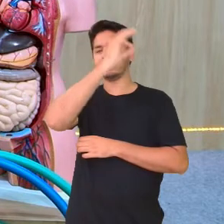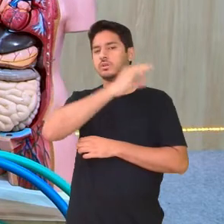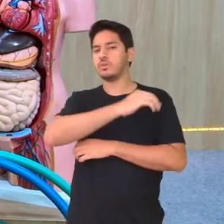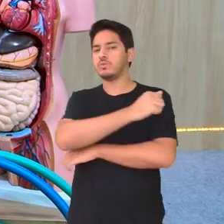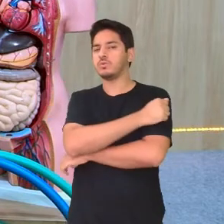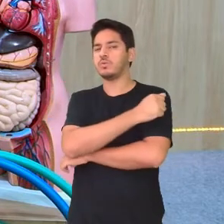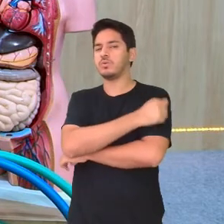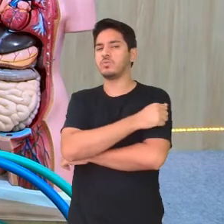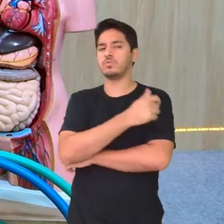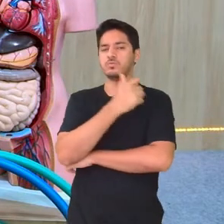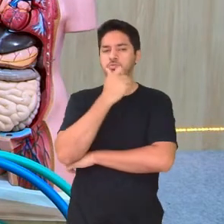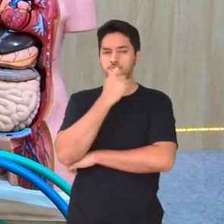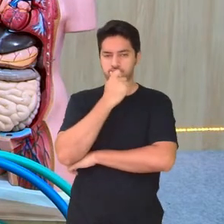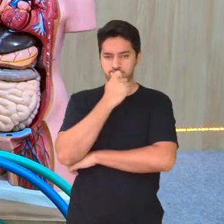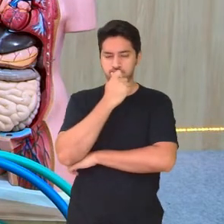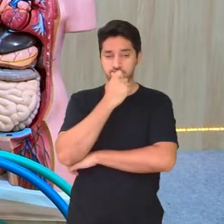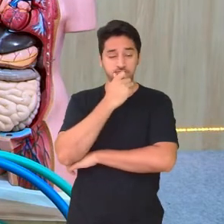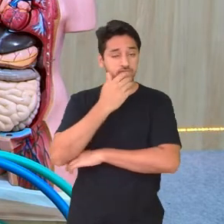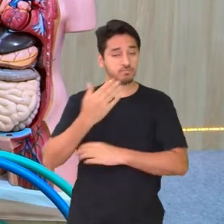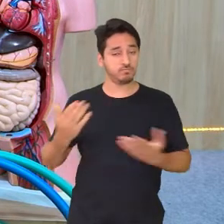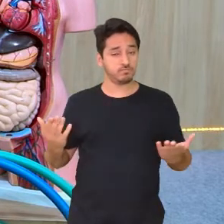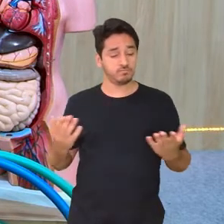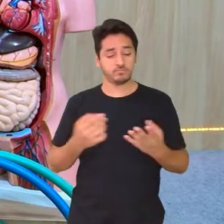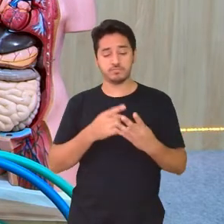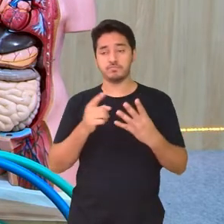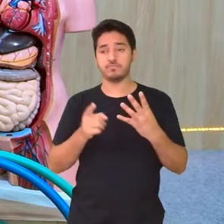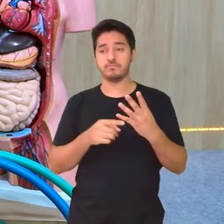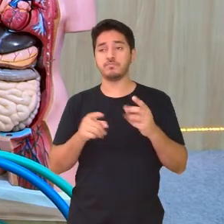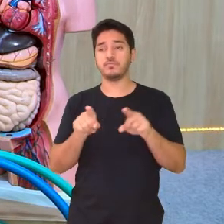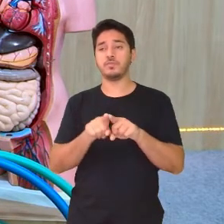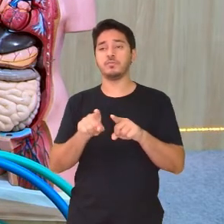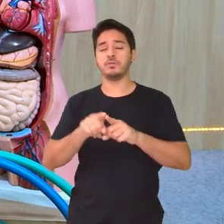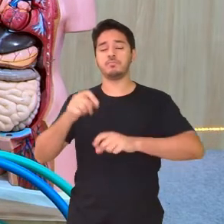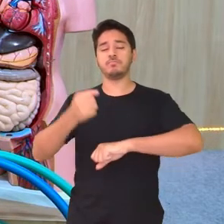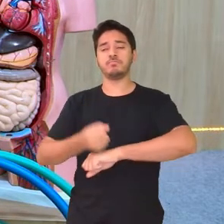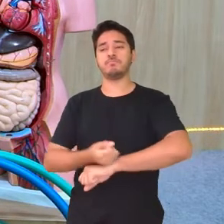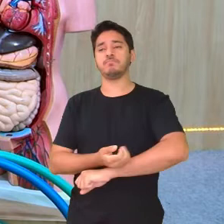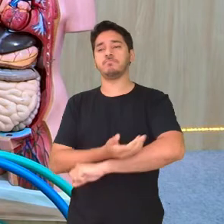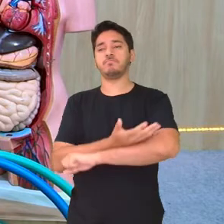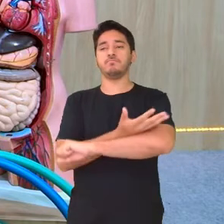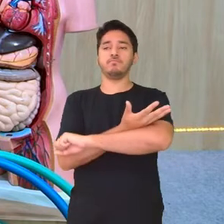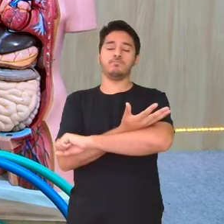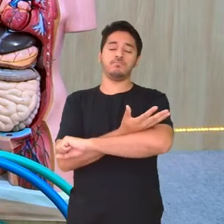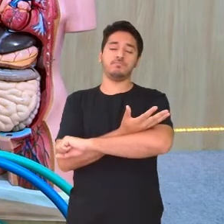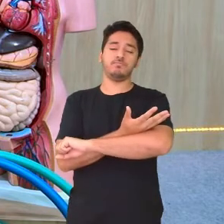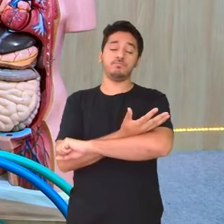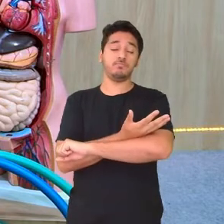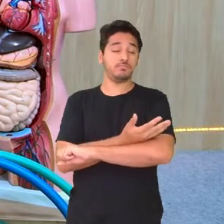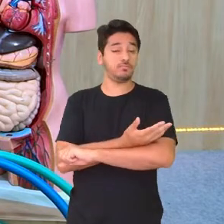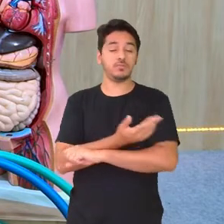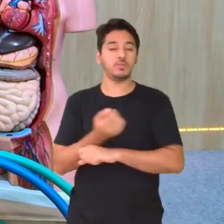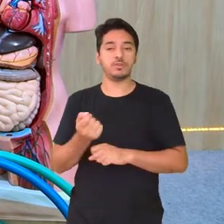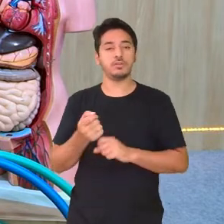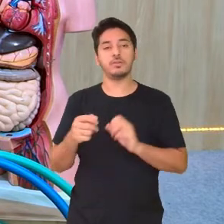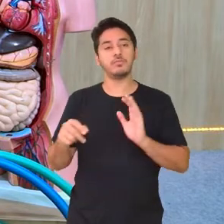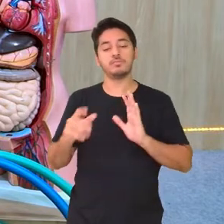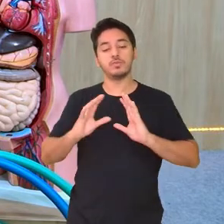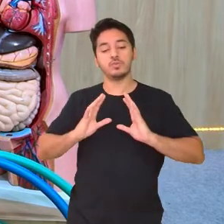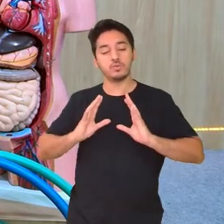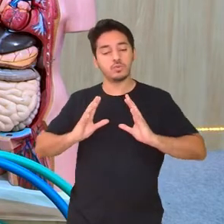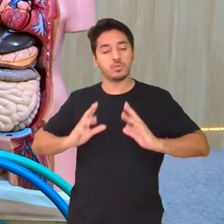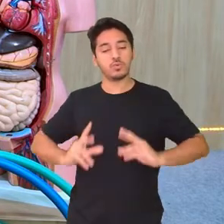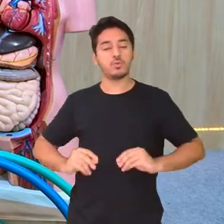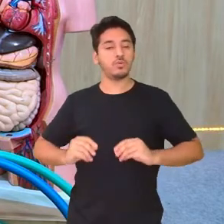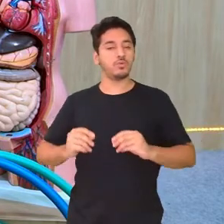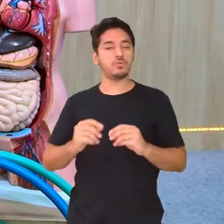estudante. E também o lado emocional, que nos move para